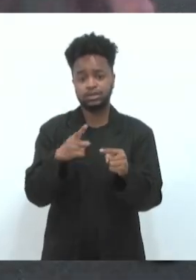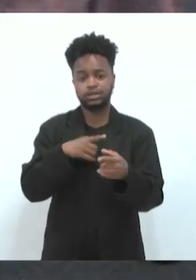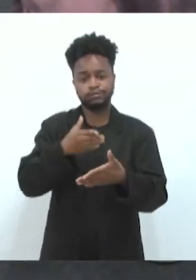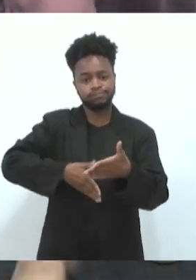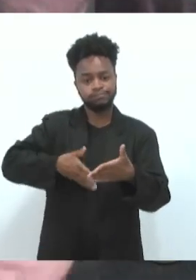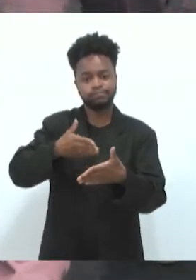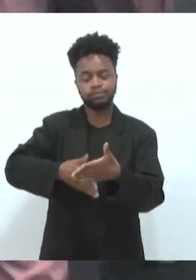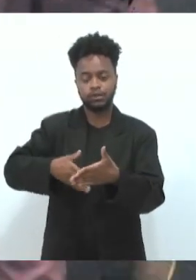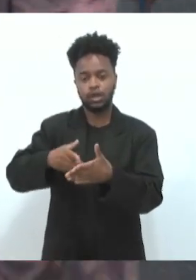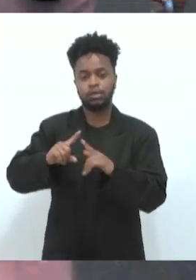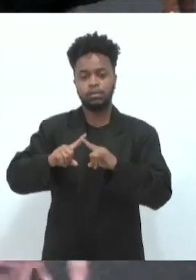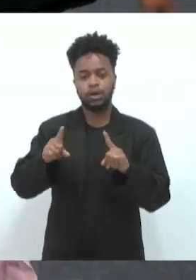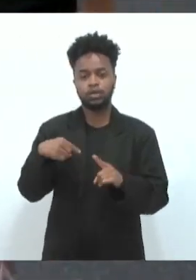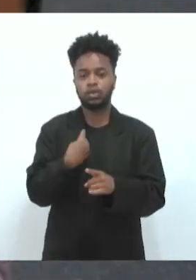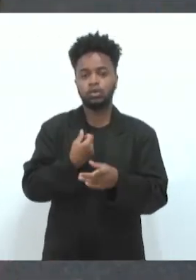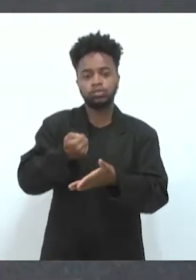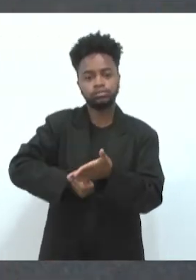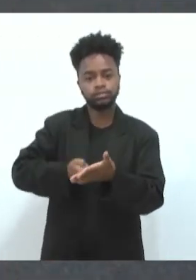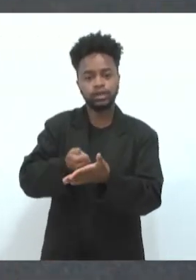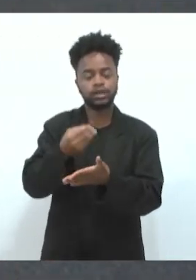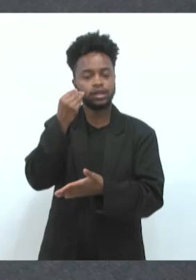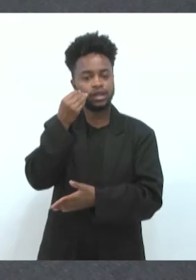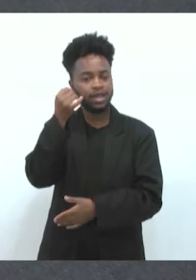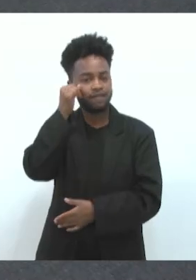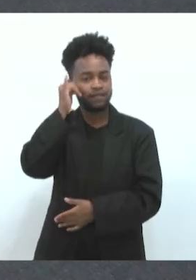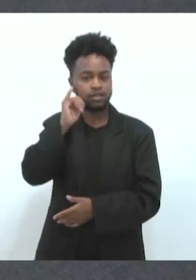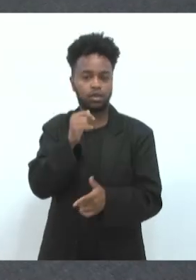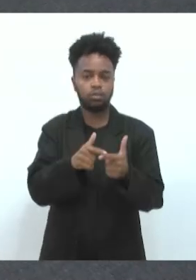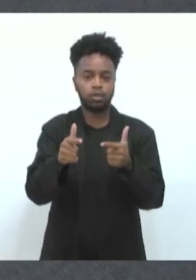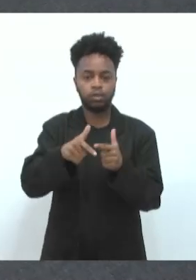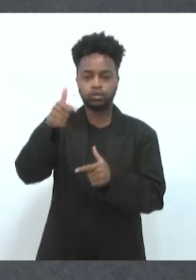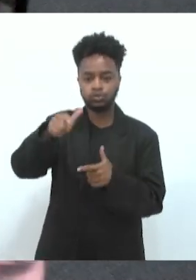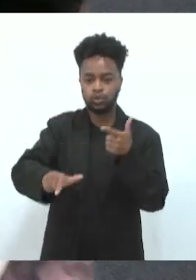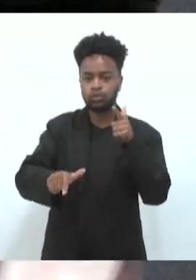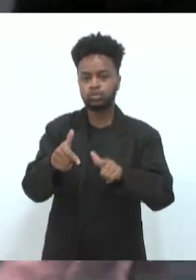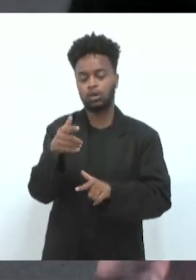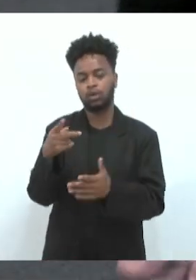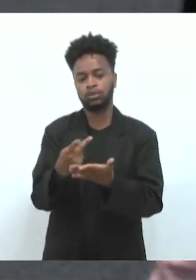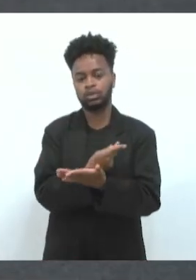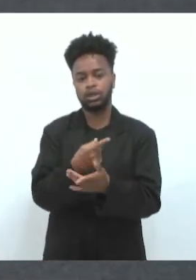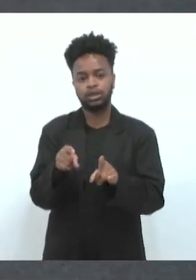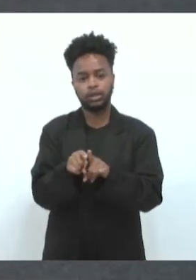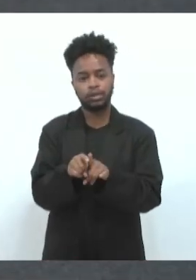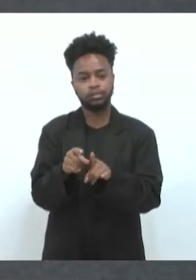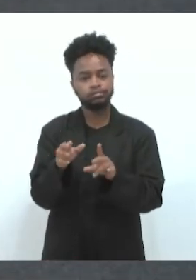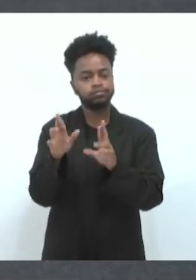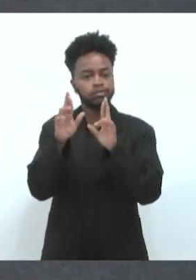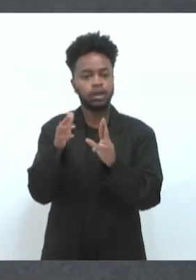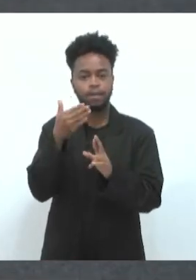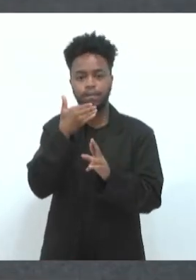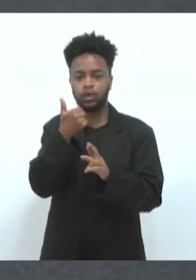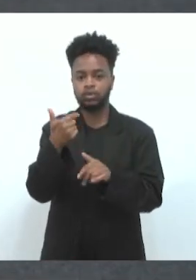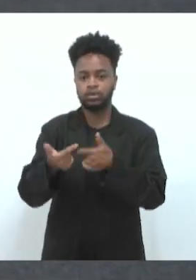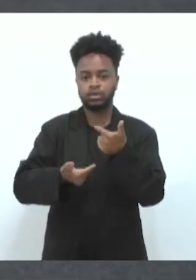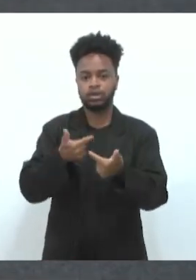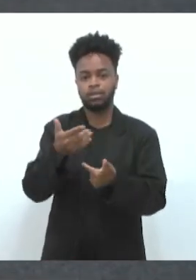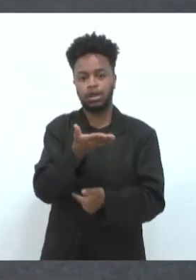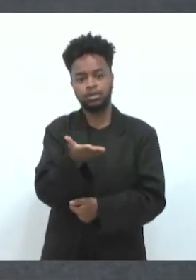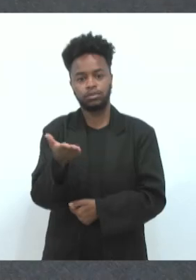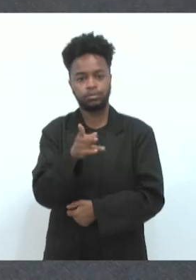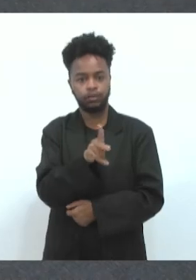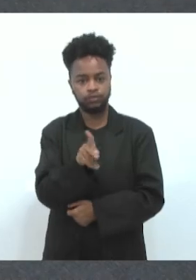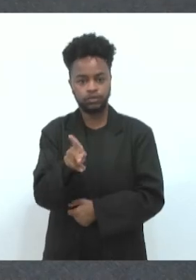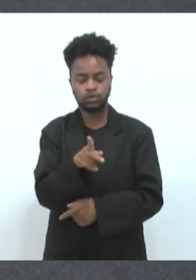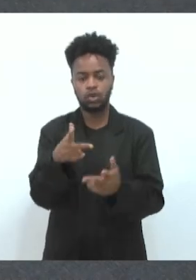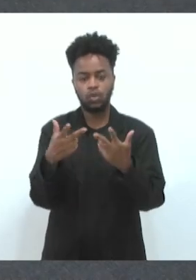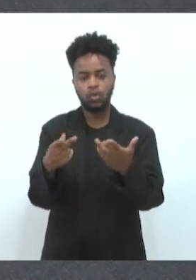lutar desde o início da FAETEC para que os erros não se repitam e o sucesso dessa medida melhore as condições de trabalho na FAETEC, como